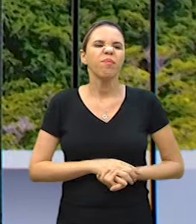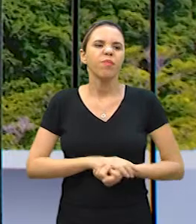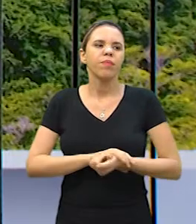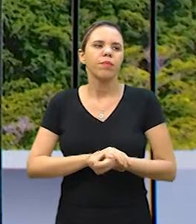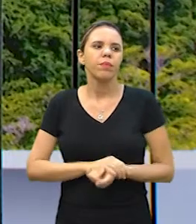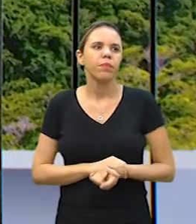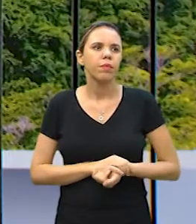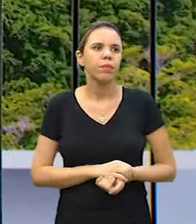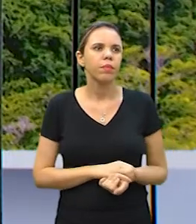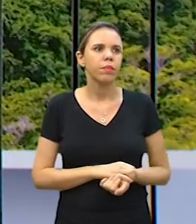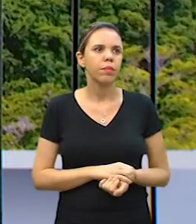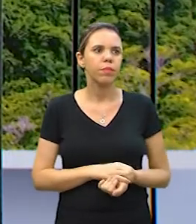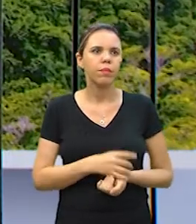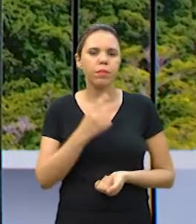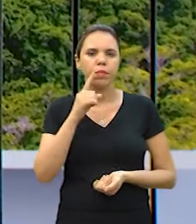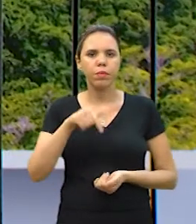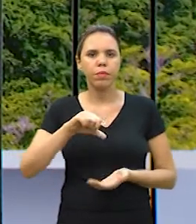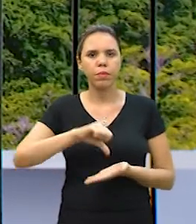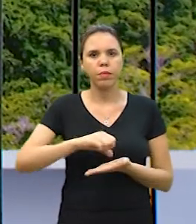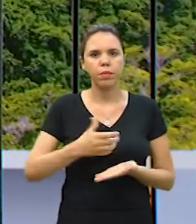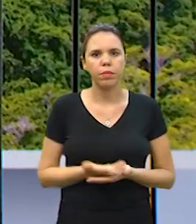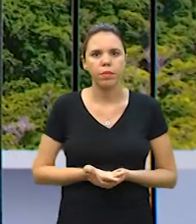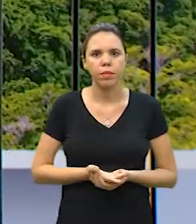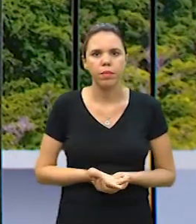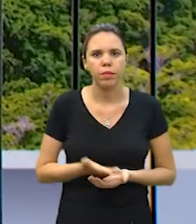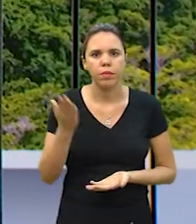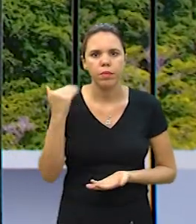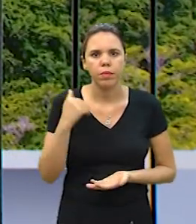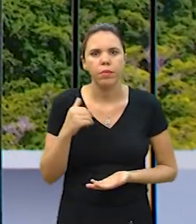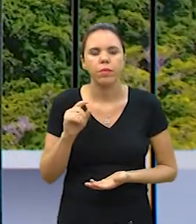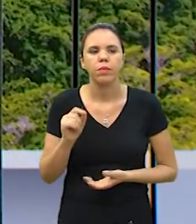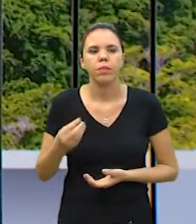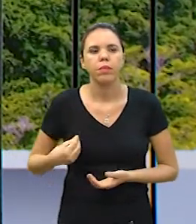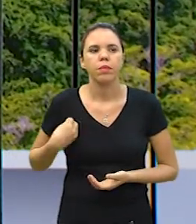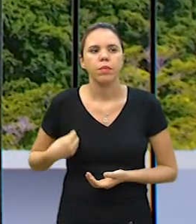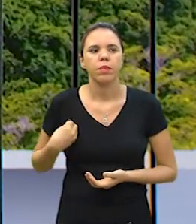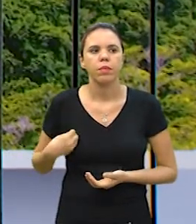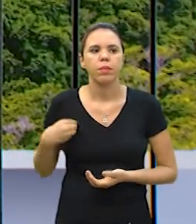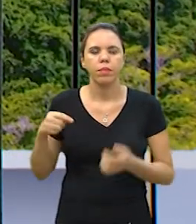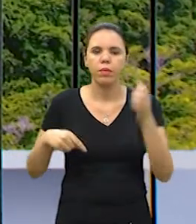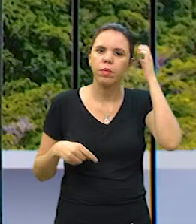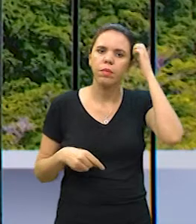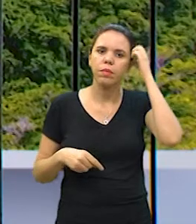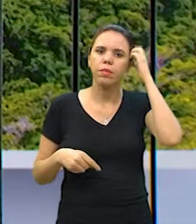Campinas, assim, em Campinas é um polo, mas a gente sabe que para quem vive